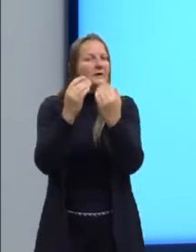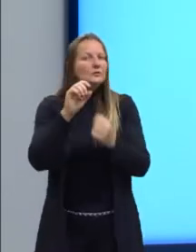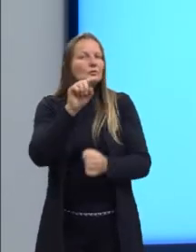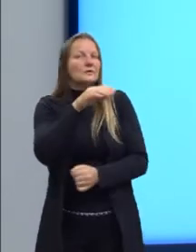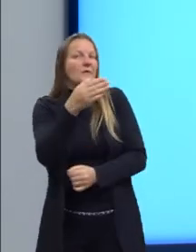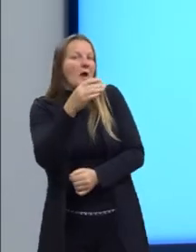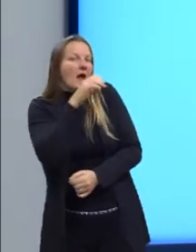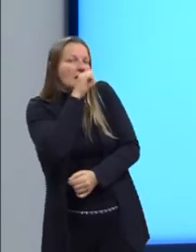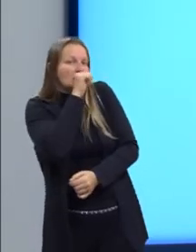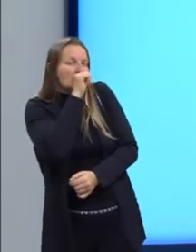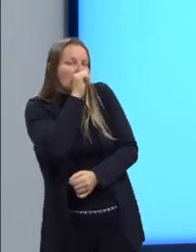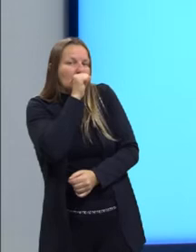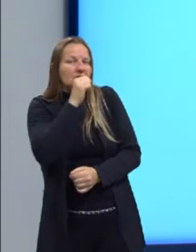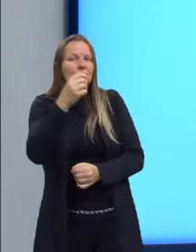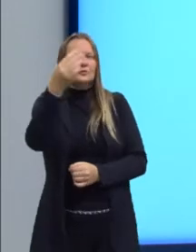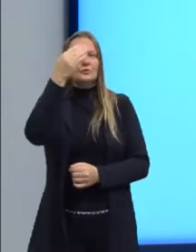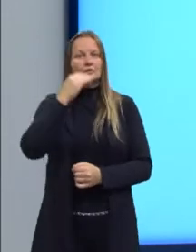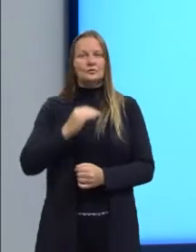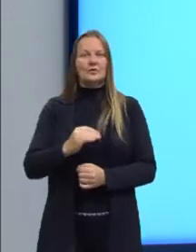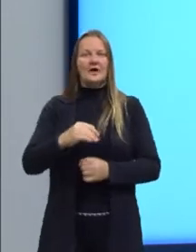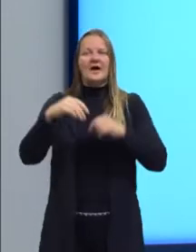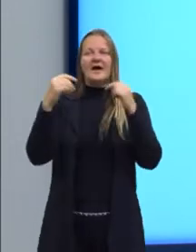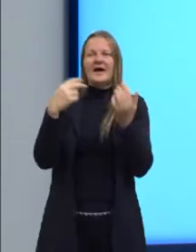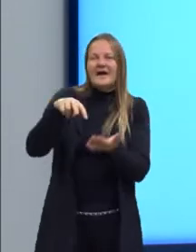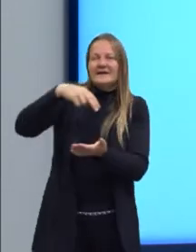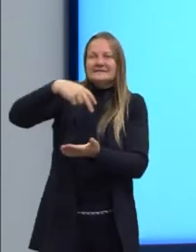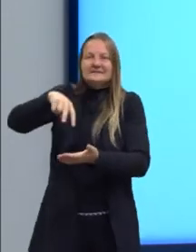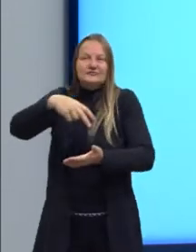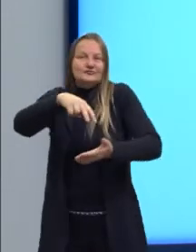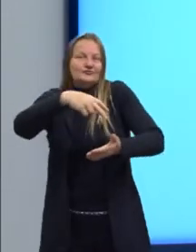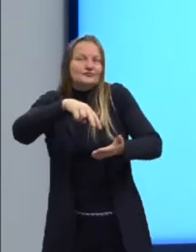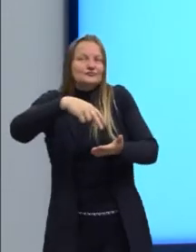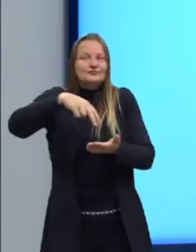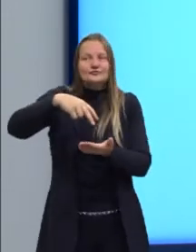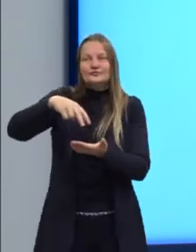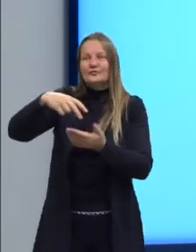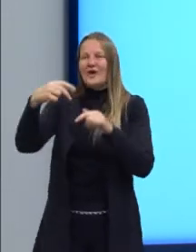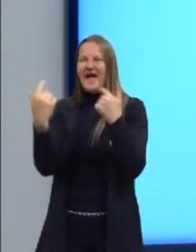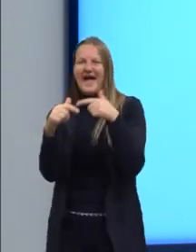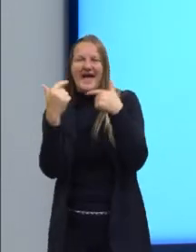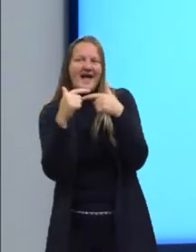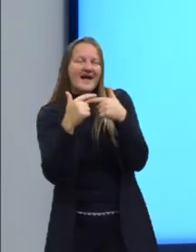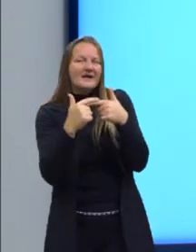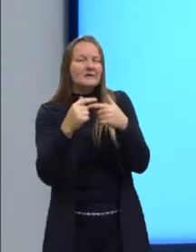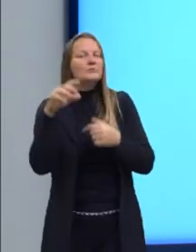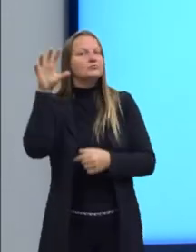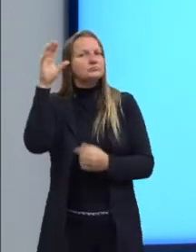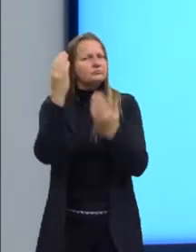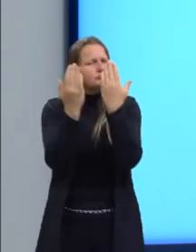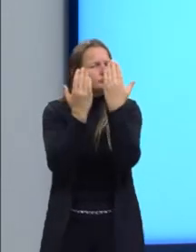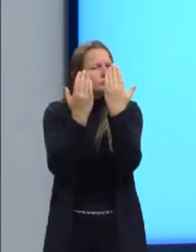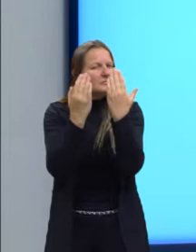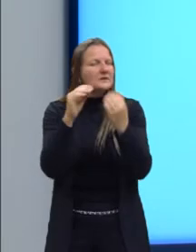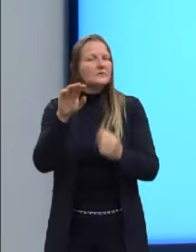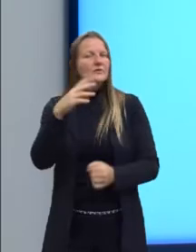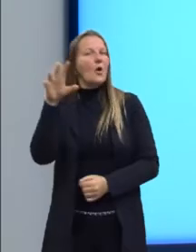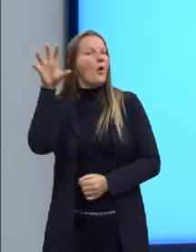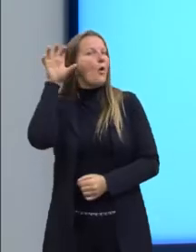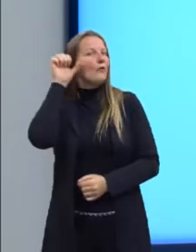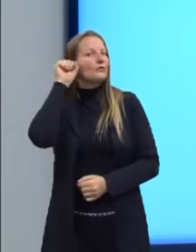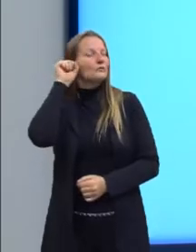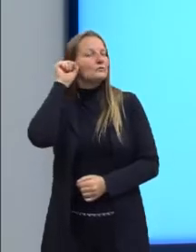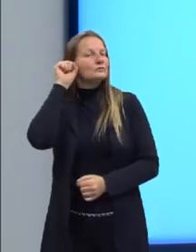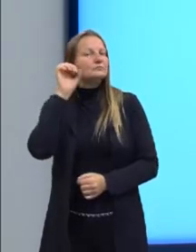verso 12 dançou e gargalhou como se ouvisse música né então a gente tem ali dois